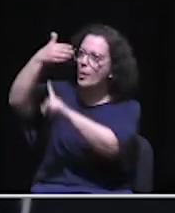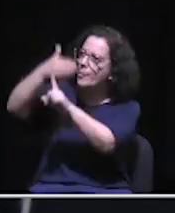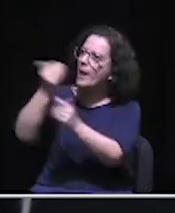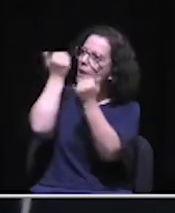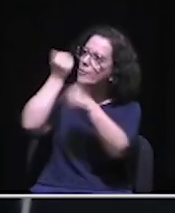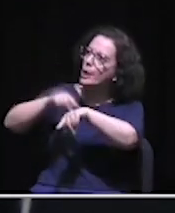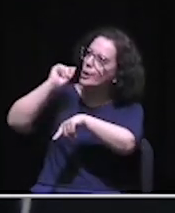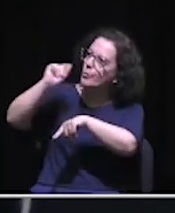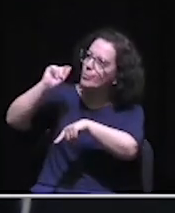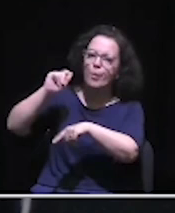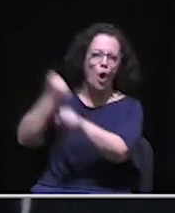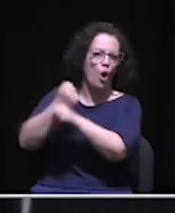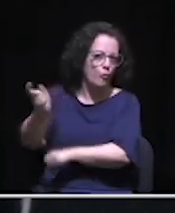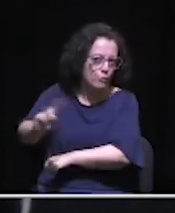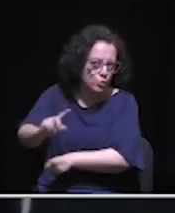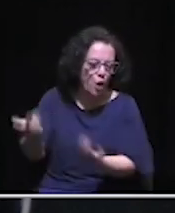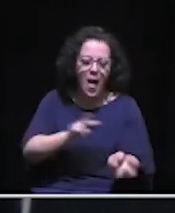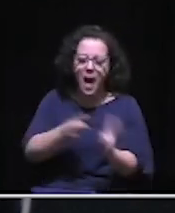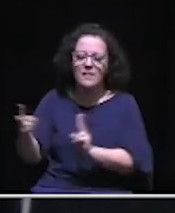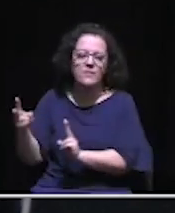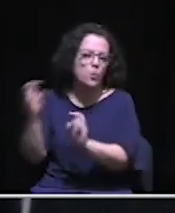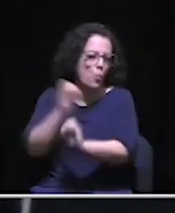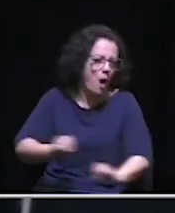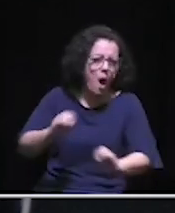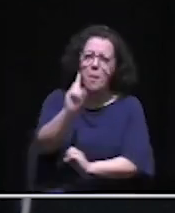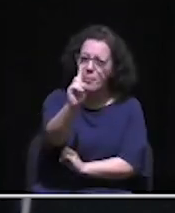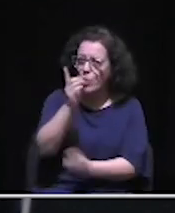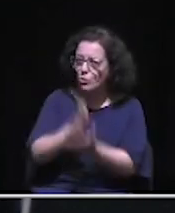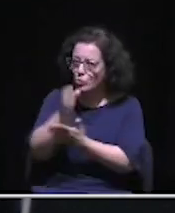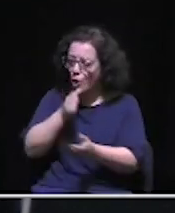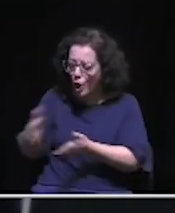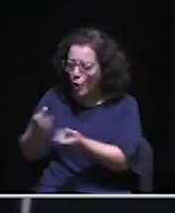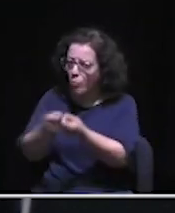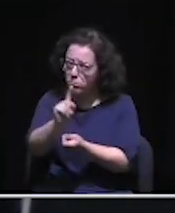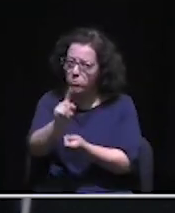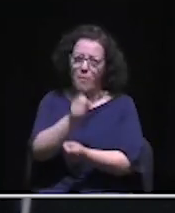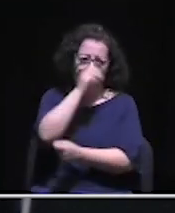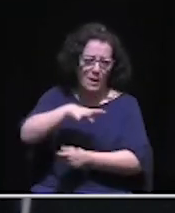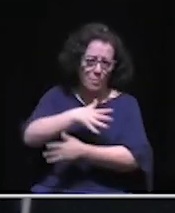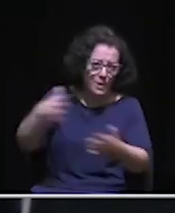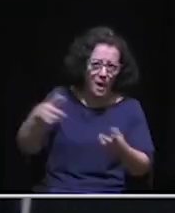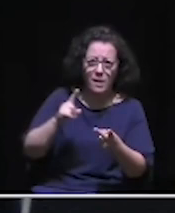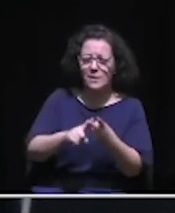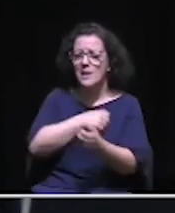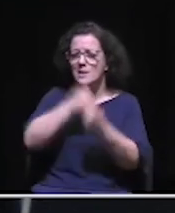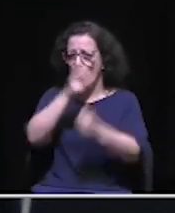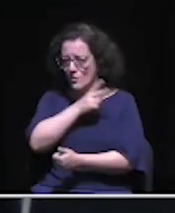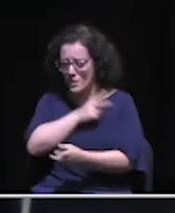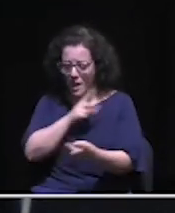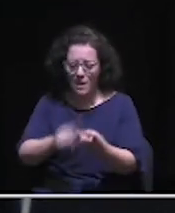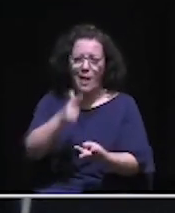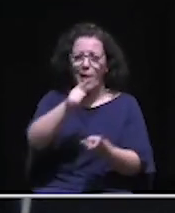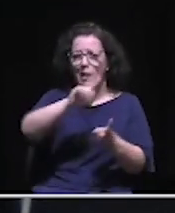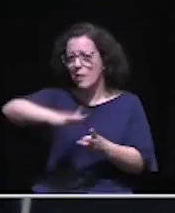alternativas. E não falamos apenas da zona ribeirinha, mas falamos também da zona do Campo Grande e cidade universitária, falamos da Alameda das Linhas Torres, falamos